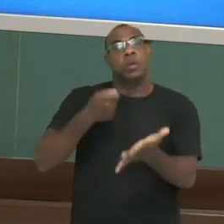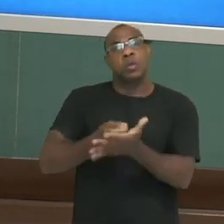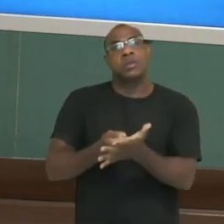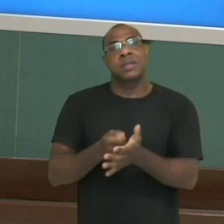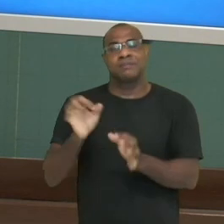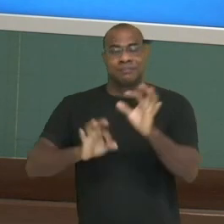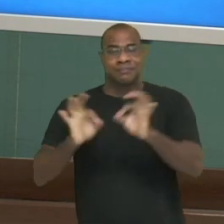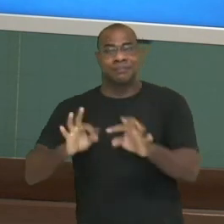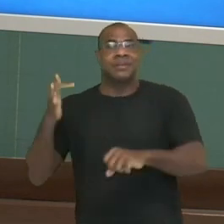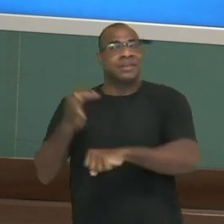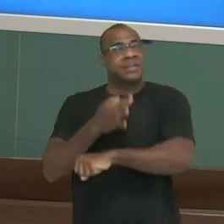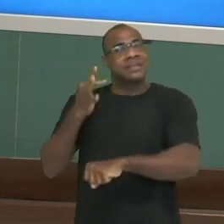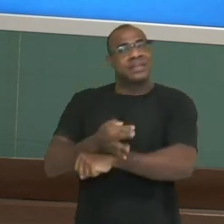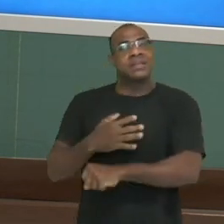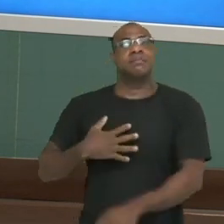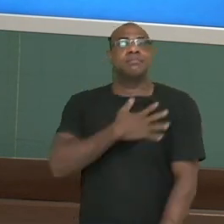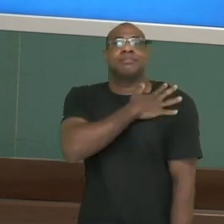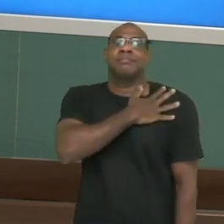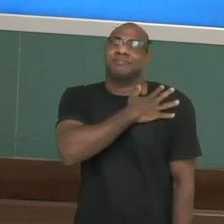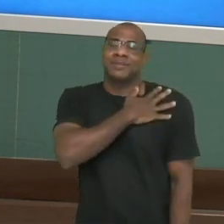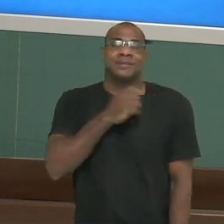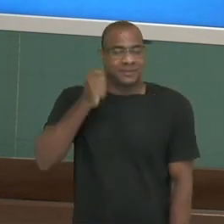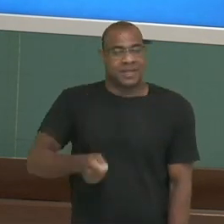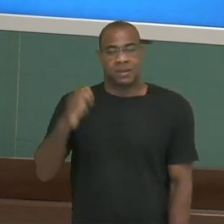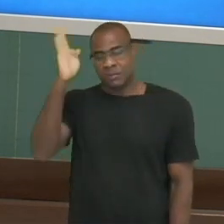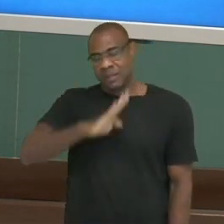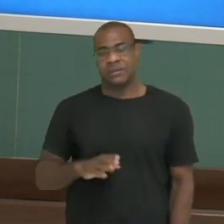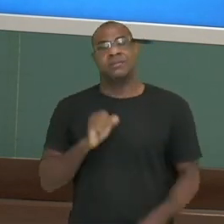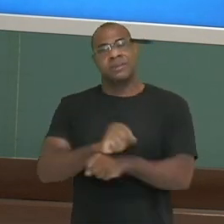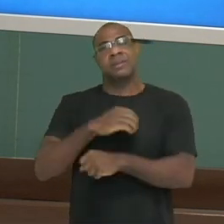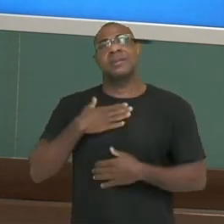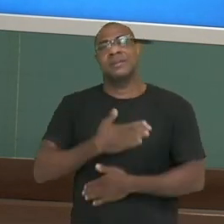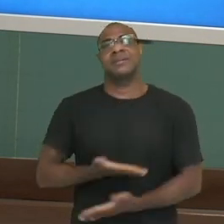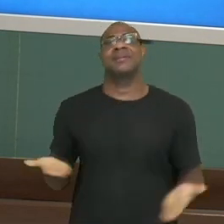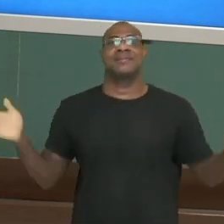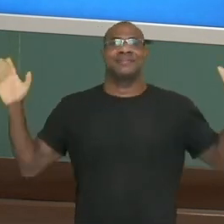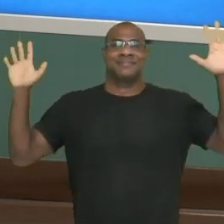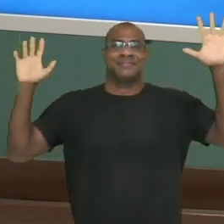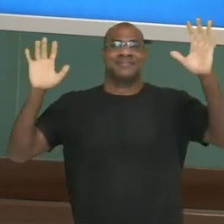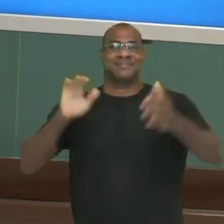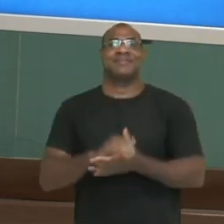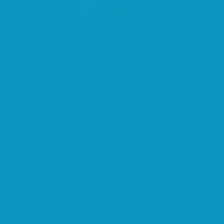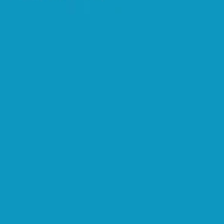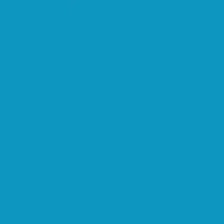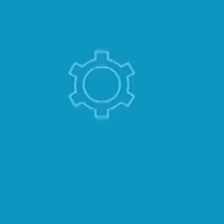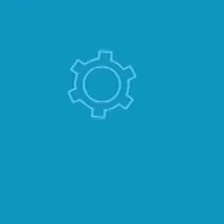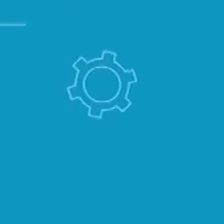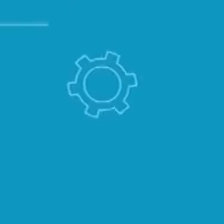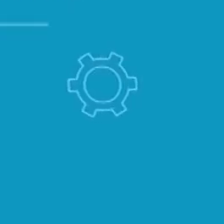armada em resistência à ditadura militar no Brasil. Espero que vocês tenham gostado. Até breve!